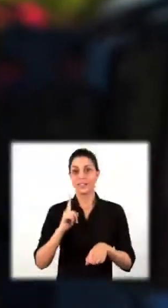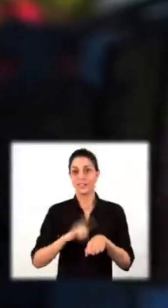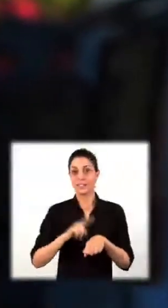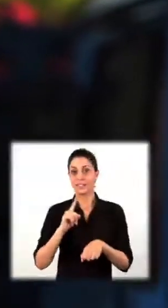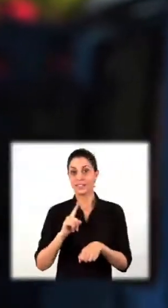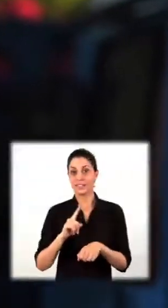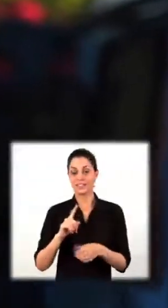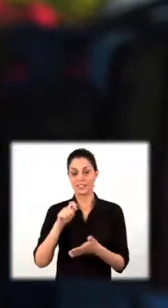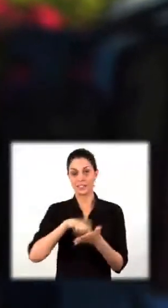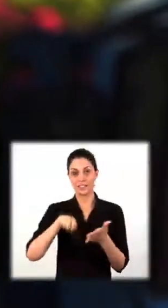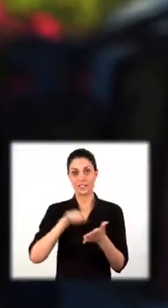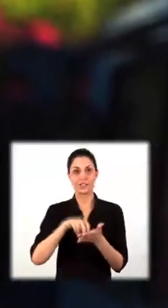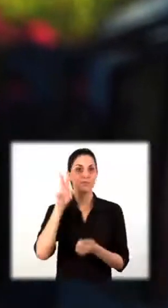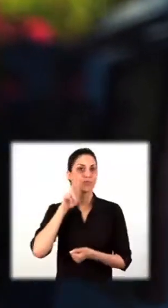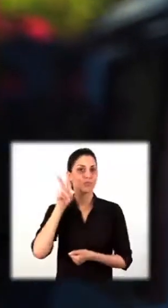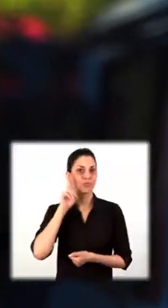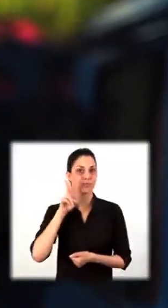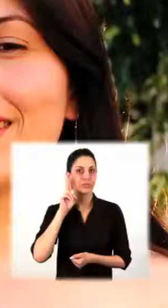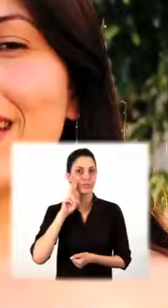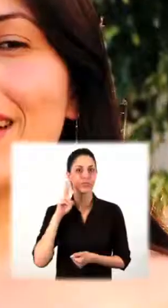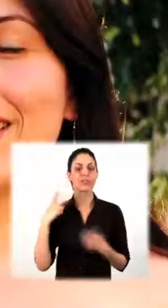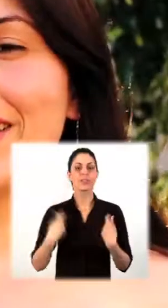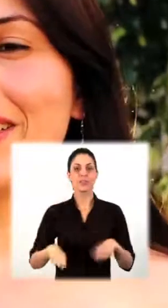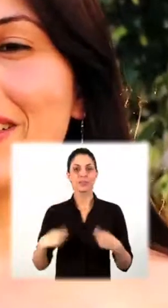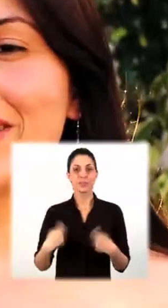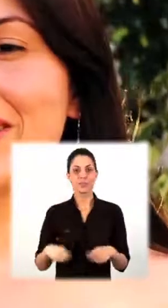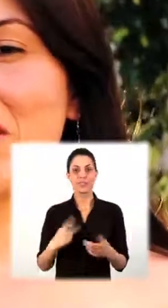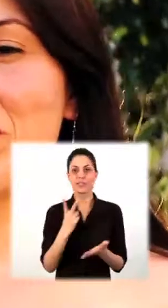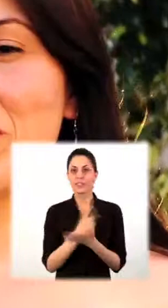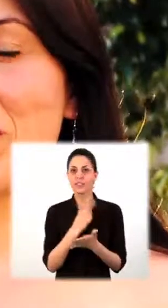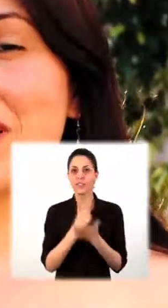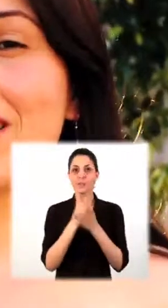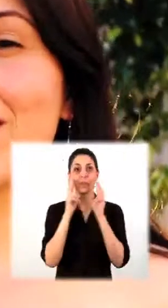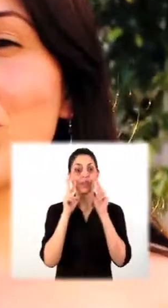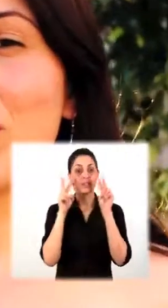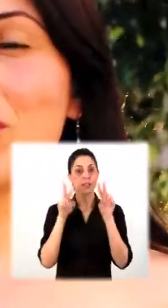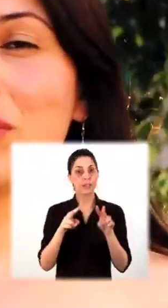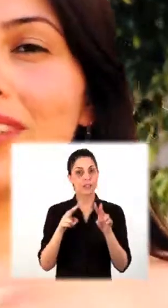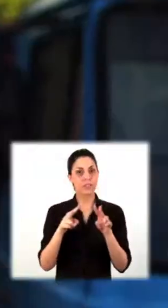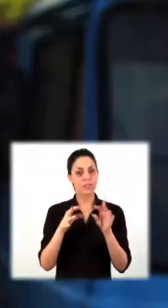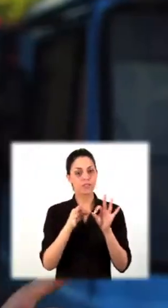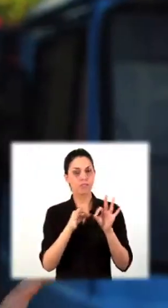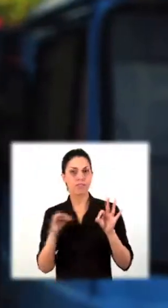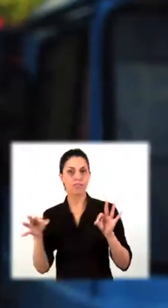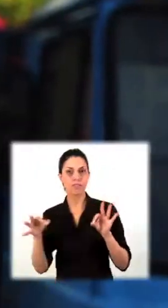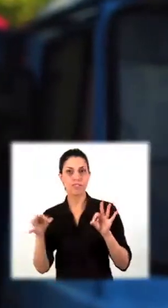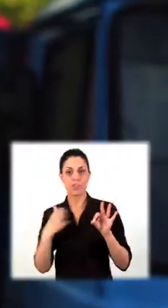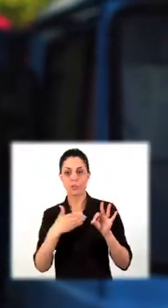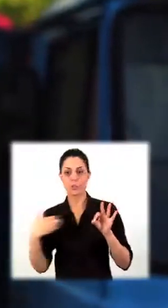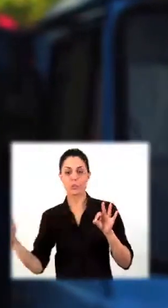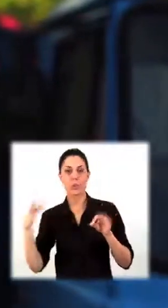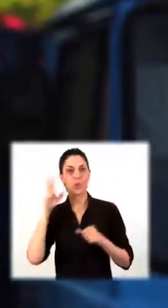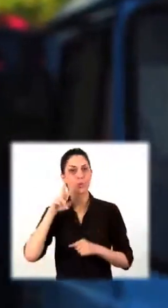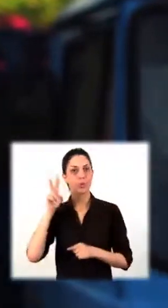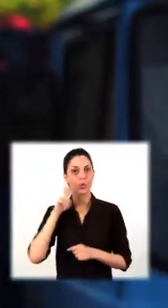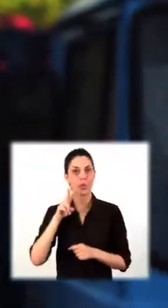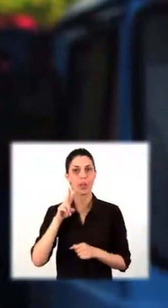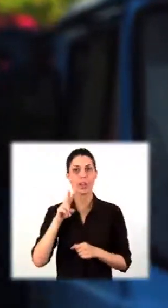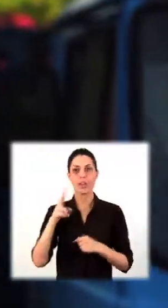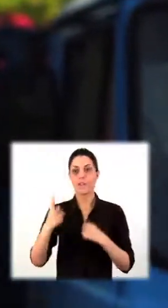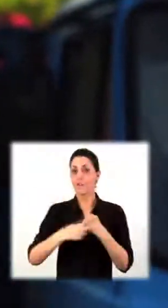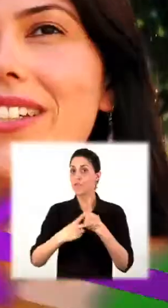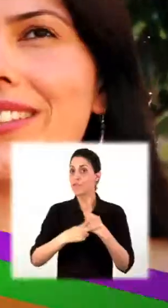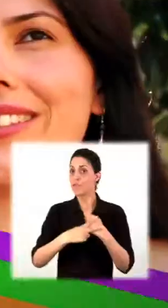Na hora de escrever uma história, tem que sempre prestar atenção para te manter durante toda a história aquele